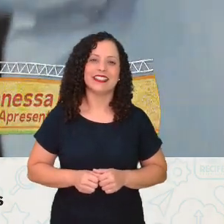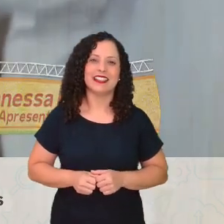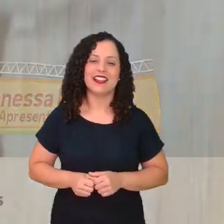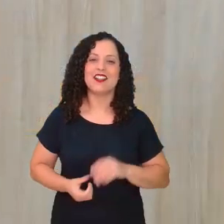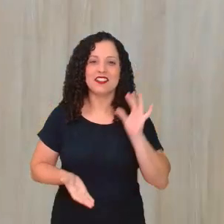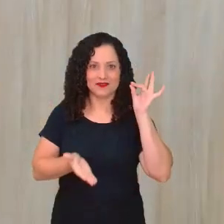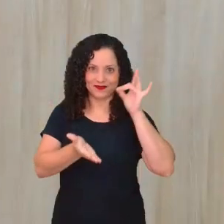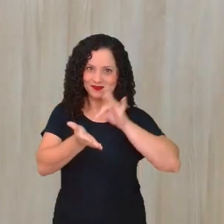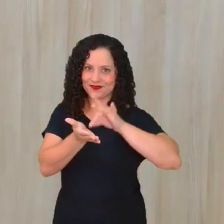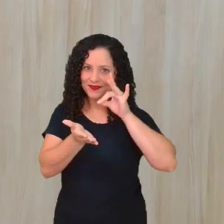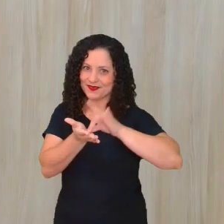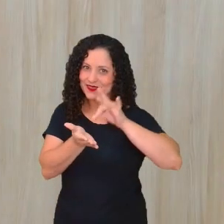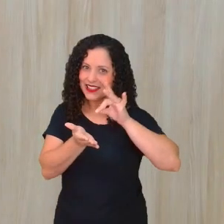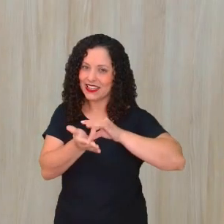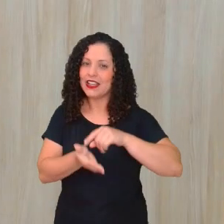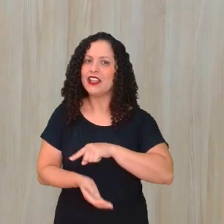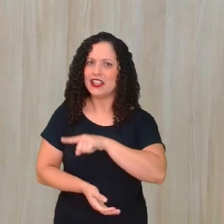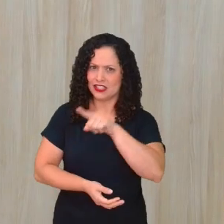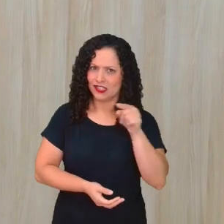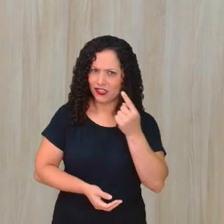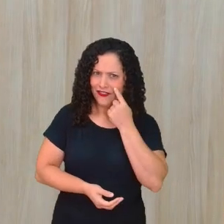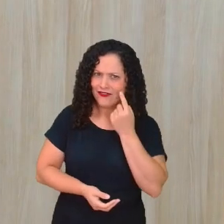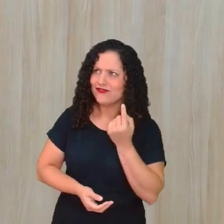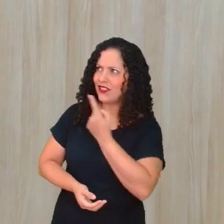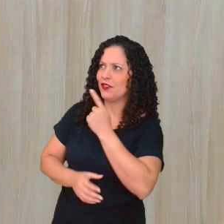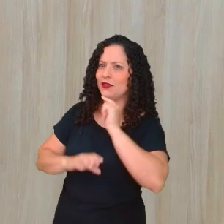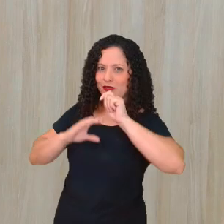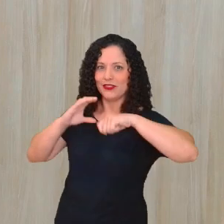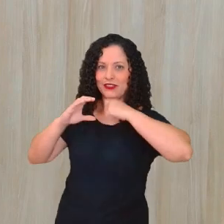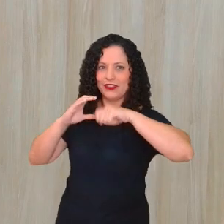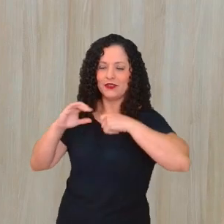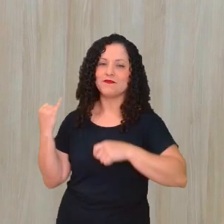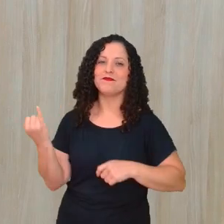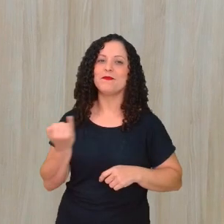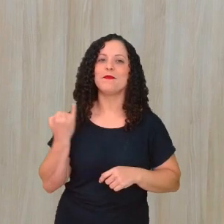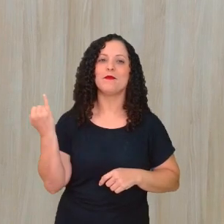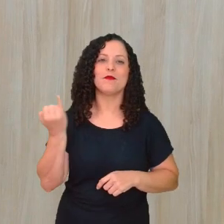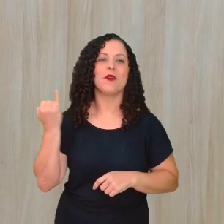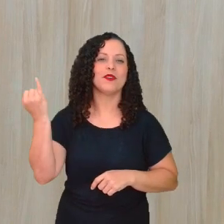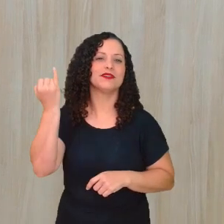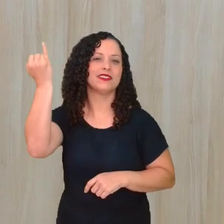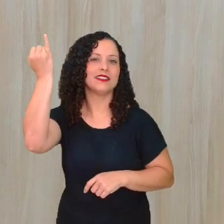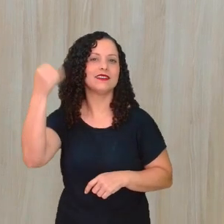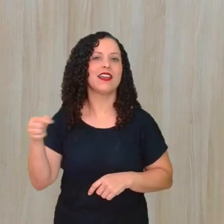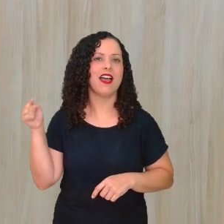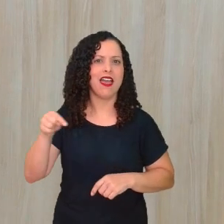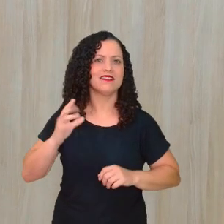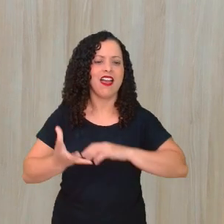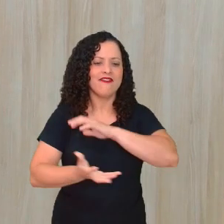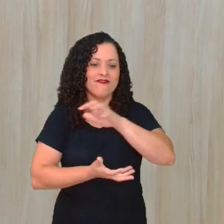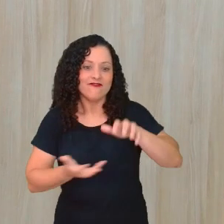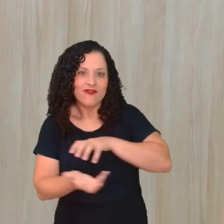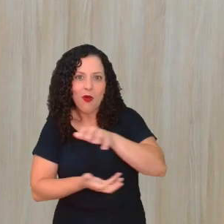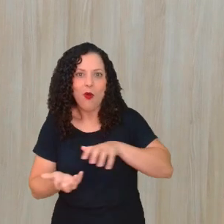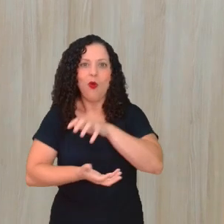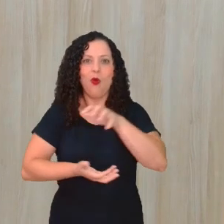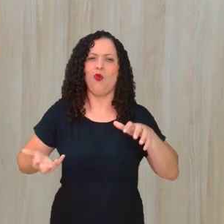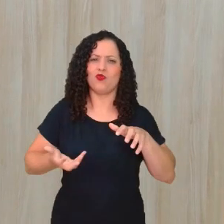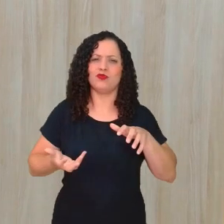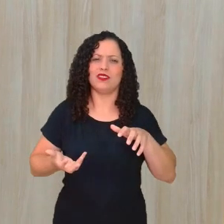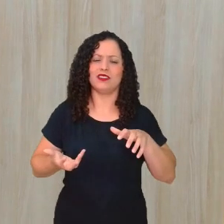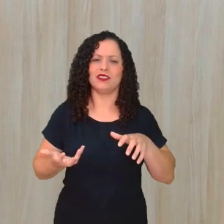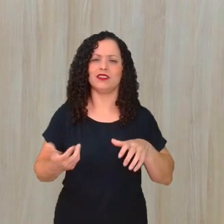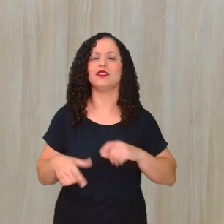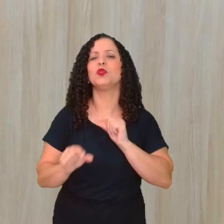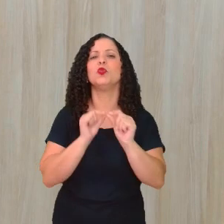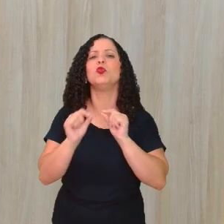Pois é, né, gente? Vocês viram aí no vídeo a importância, né, dessa revolta. E a gente pode dizer,